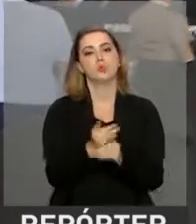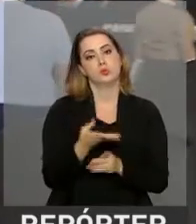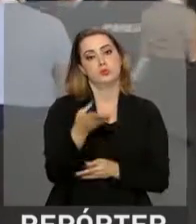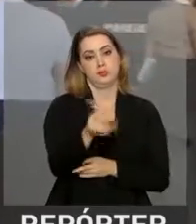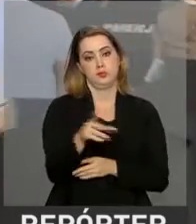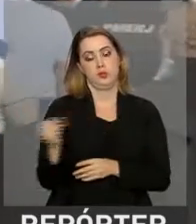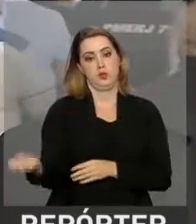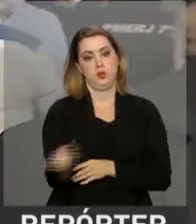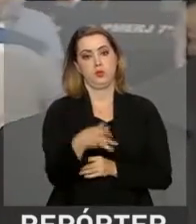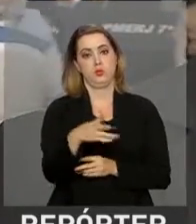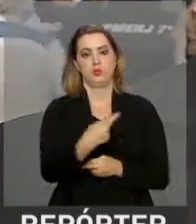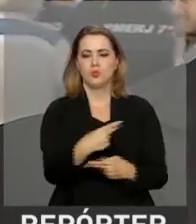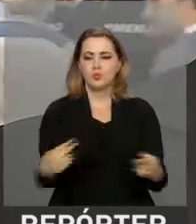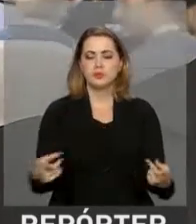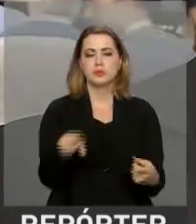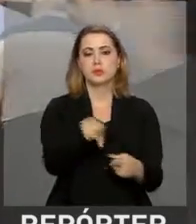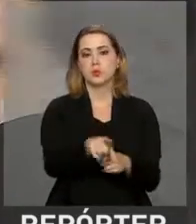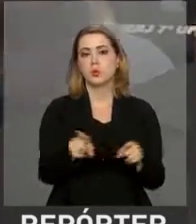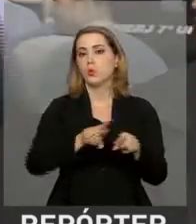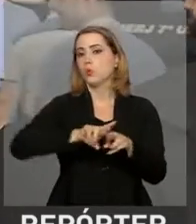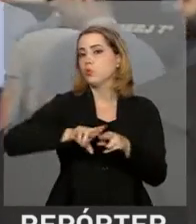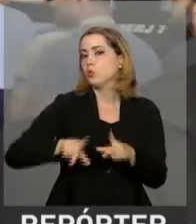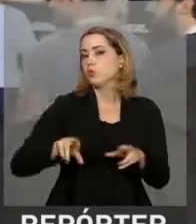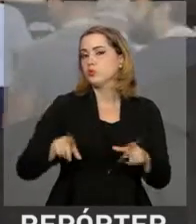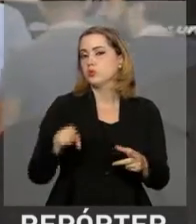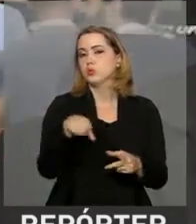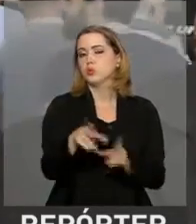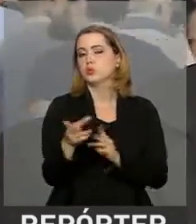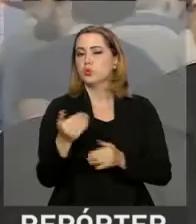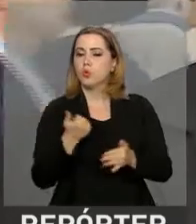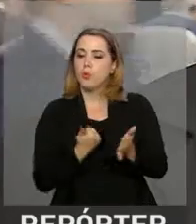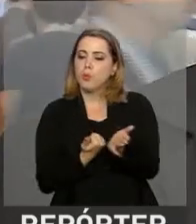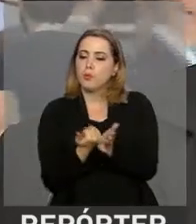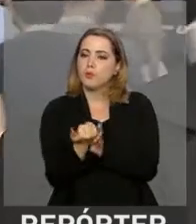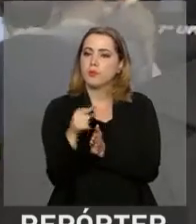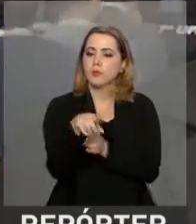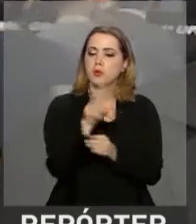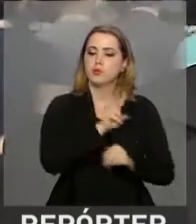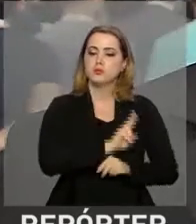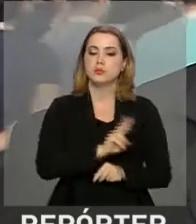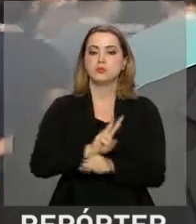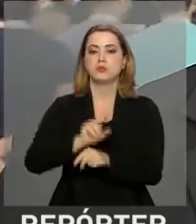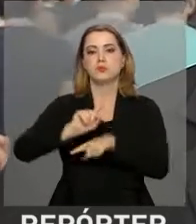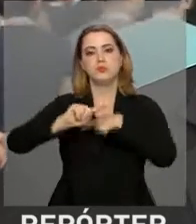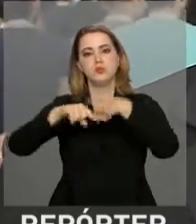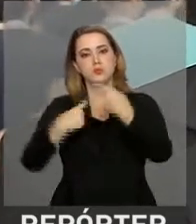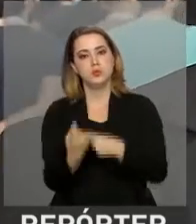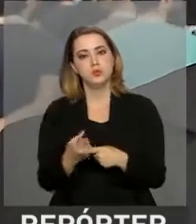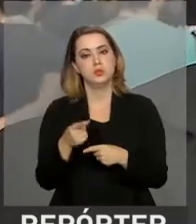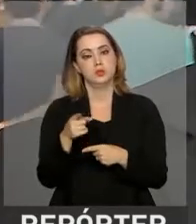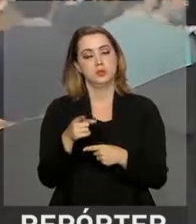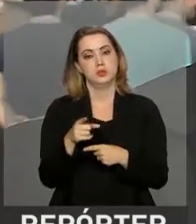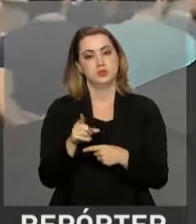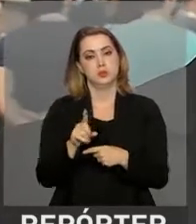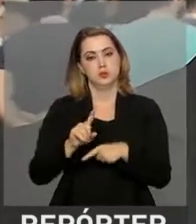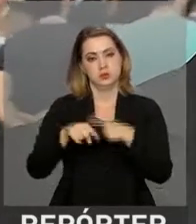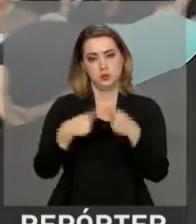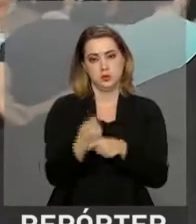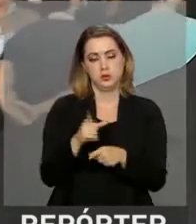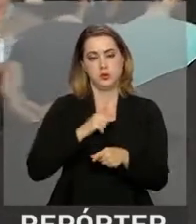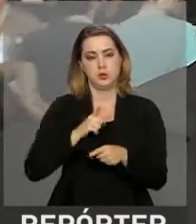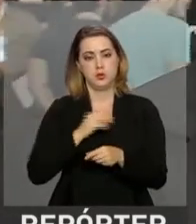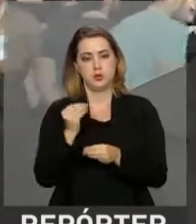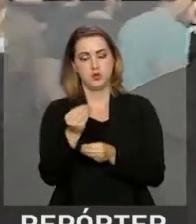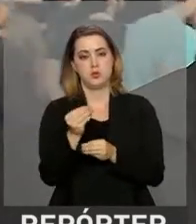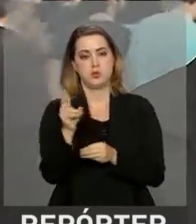tecnologias, novos materiais, e muitos dos produtos desenvolvidos inicialmente para a defesa acabam tendo uma ocupação,